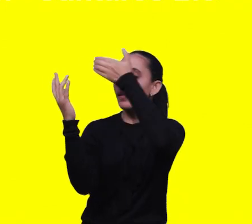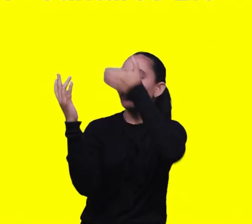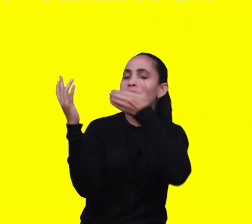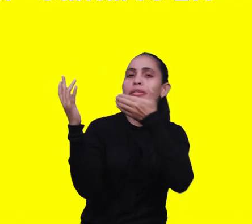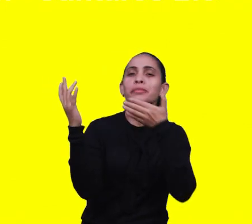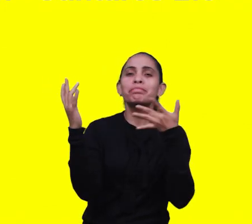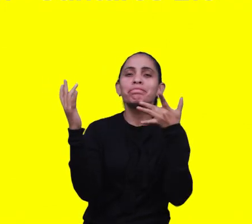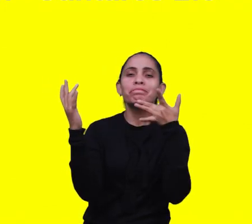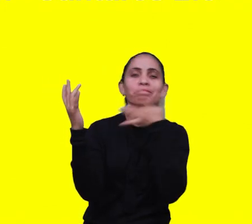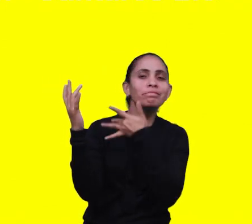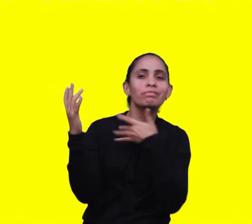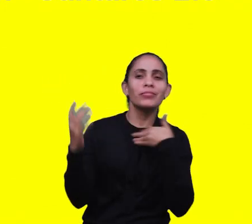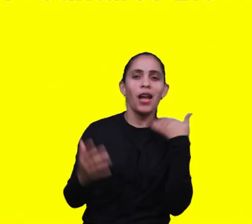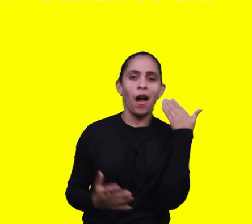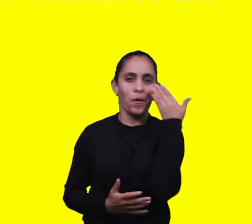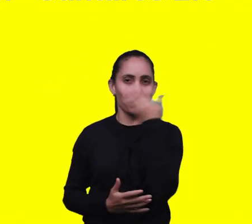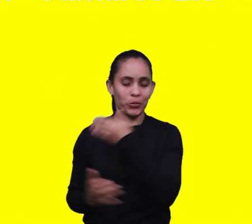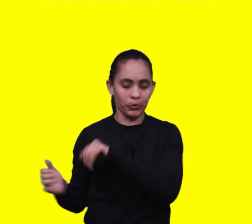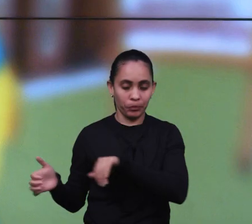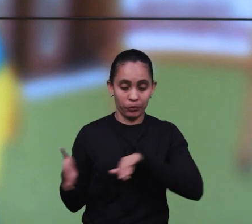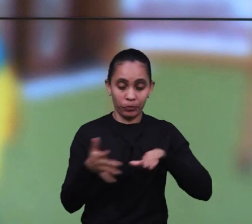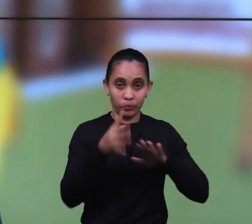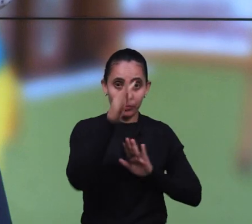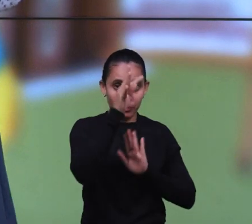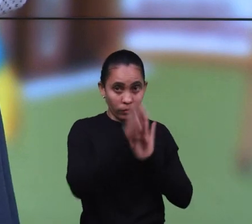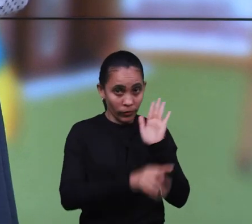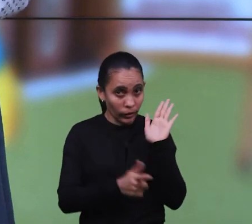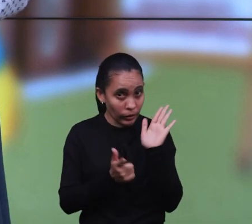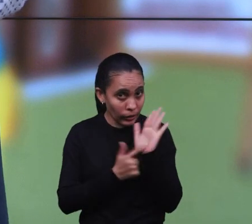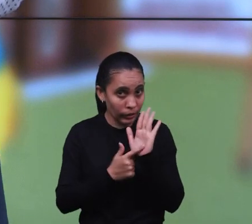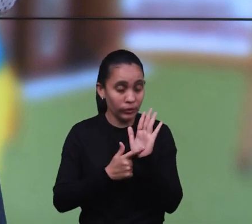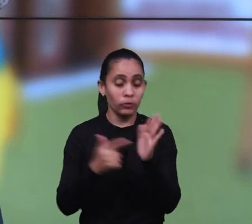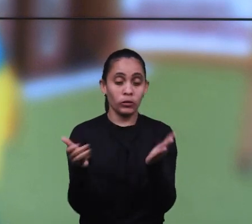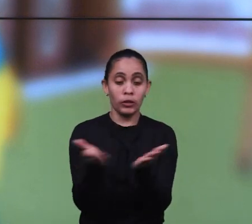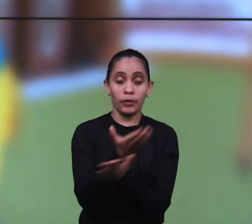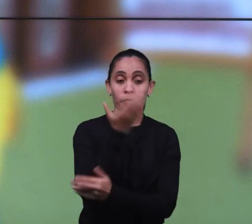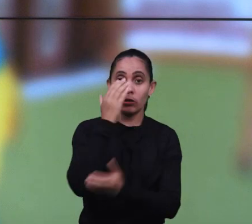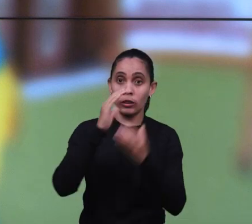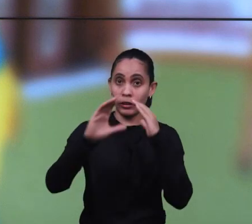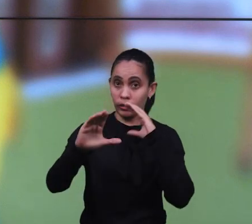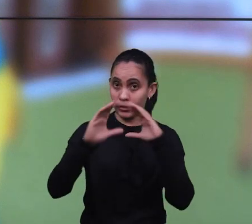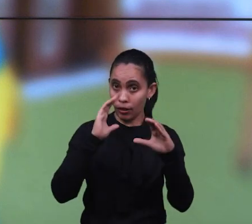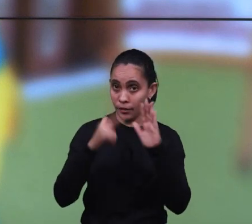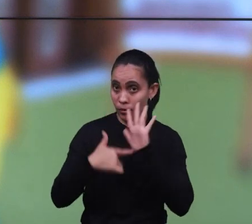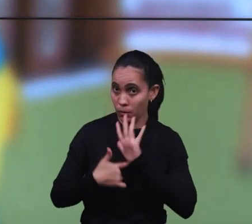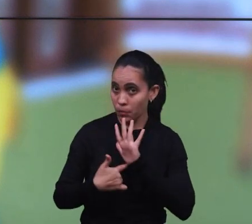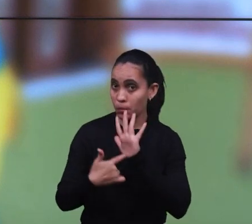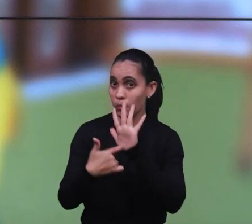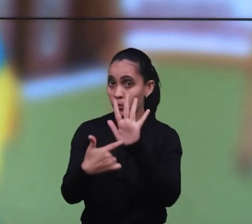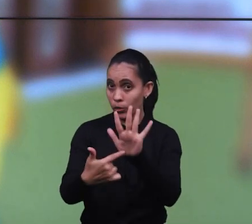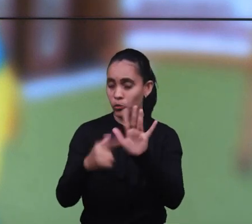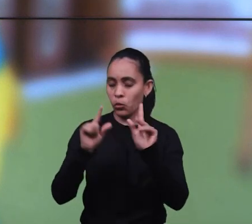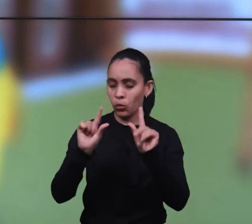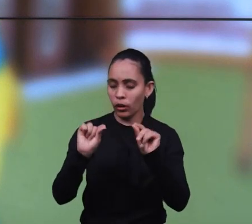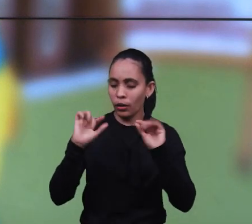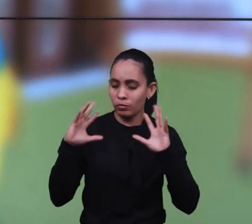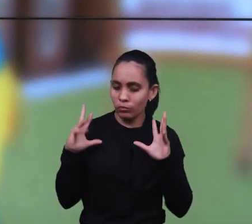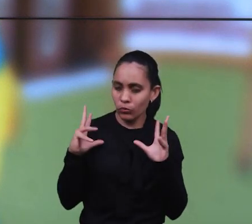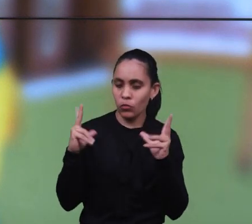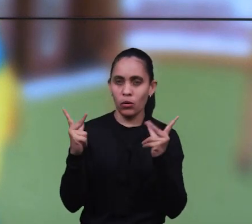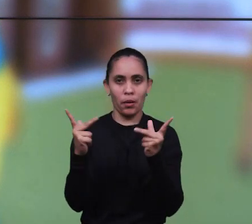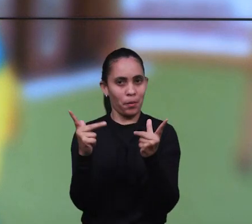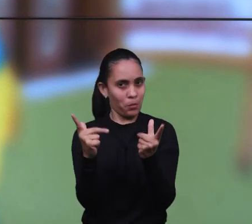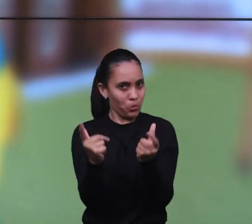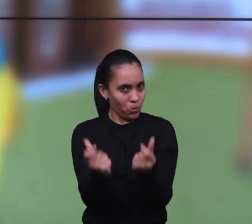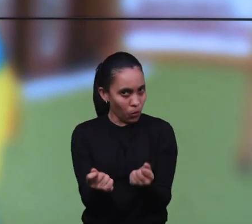seu fruto é doce ao meu paladar. Esse texto, o livro de Cantares, ele nos fala de um